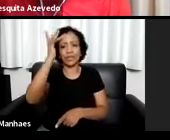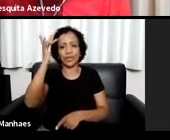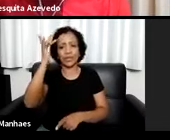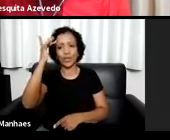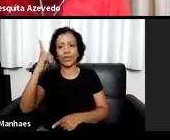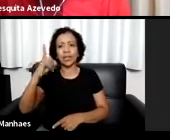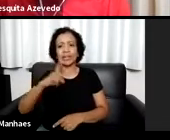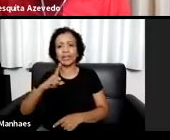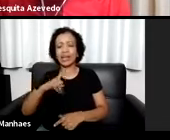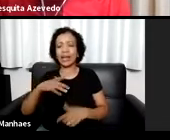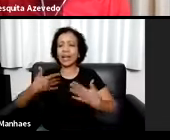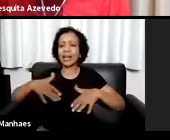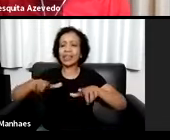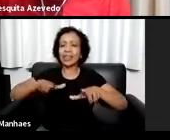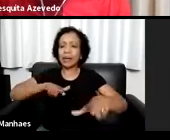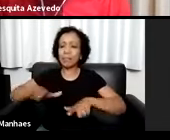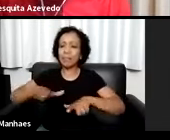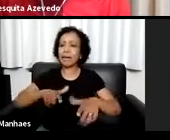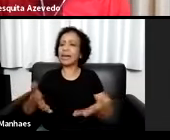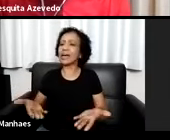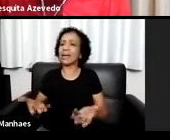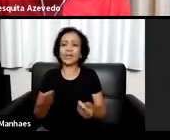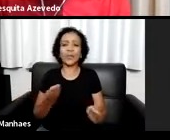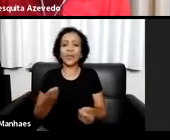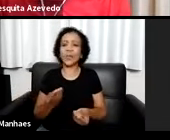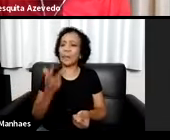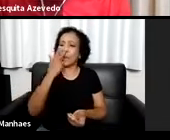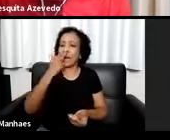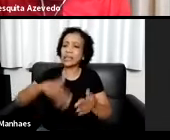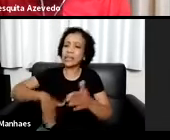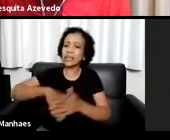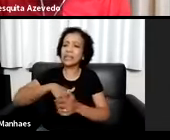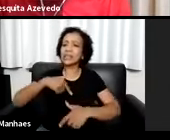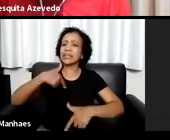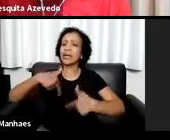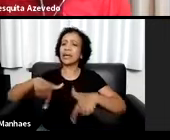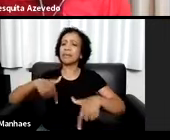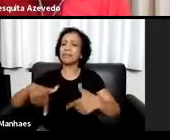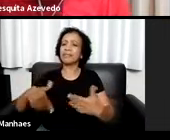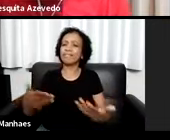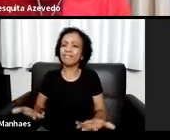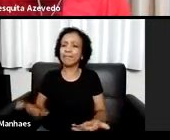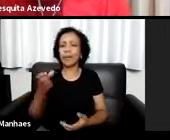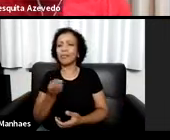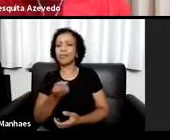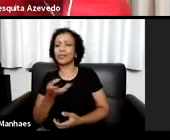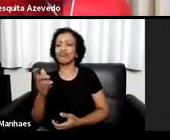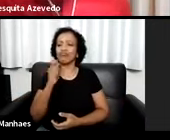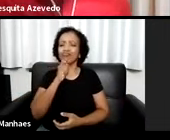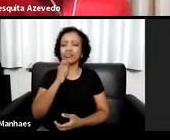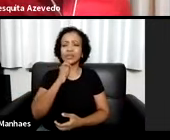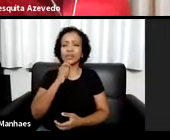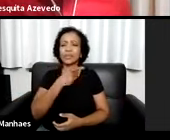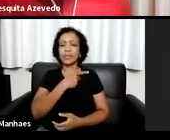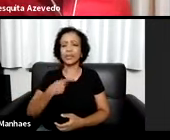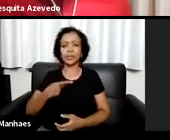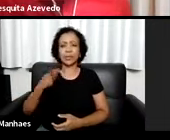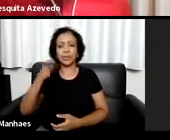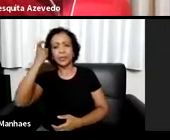renda, estão prestes, podem perder o seu emprego. Há muitas pessoas nessas condições, pastores preocupados